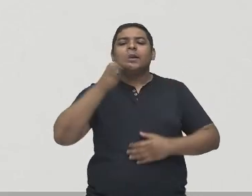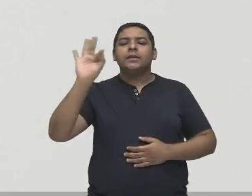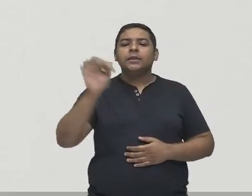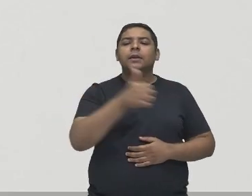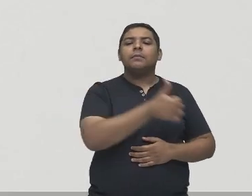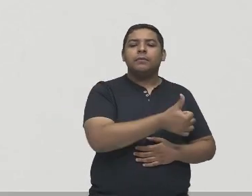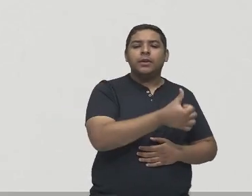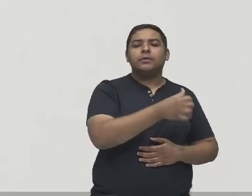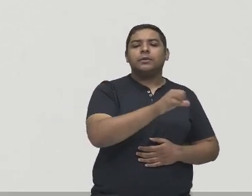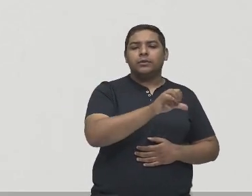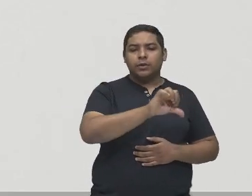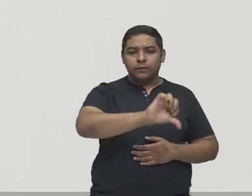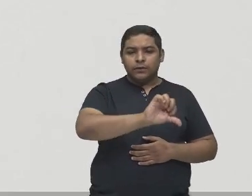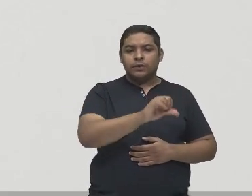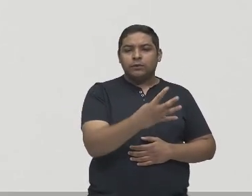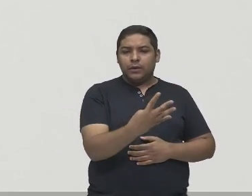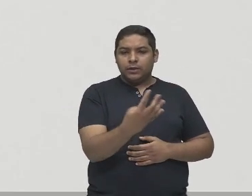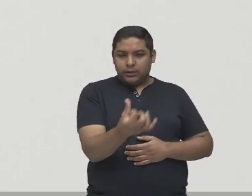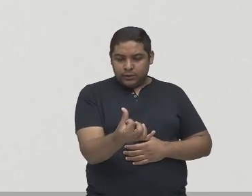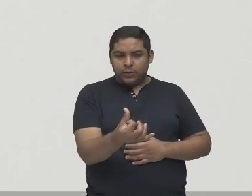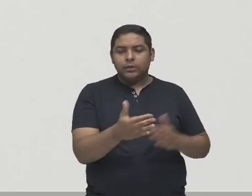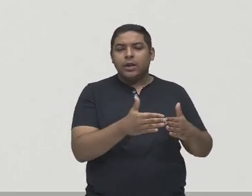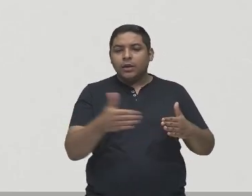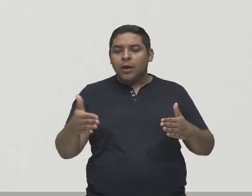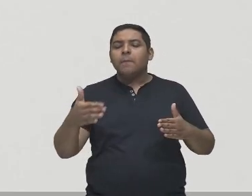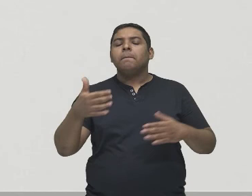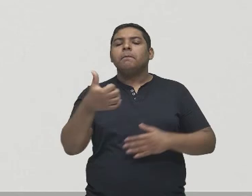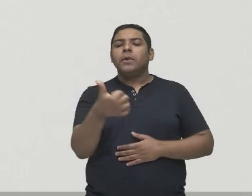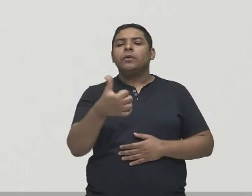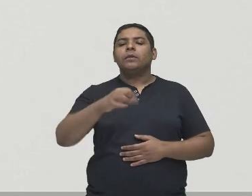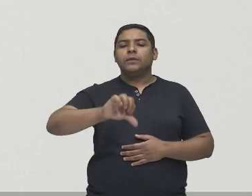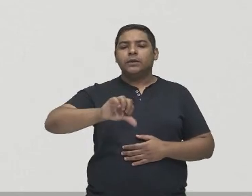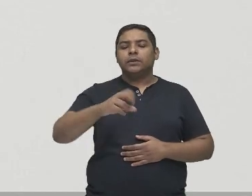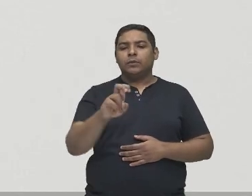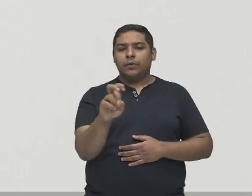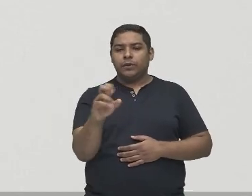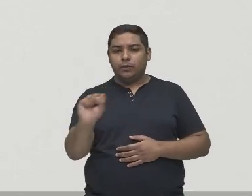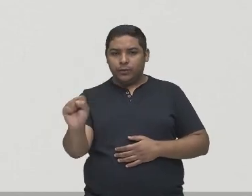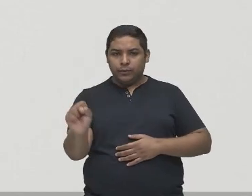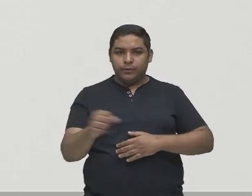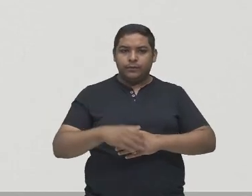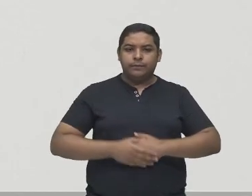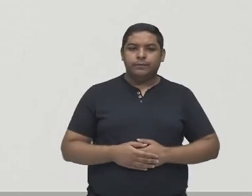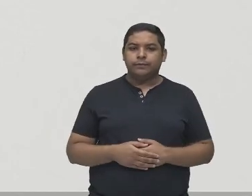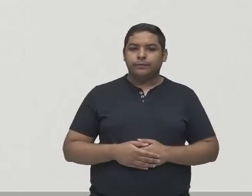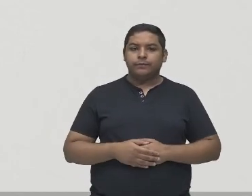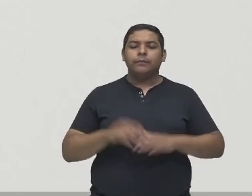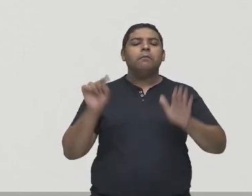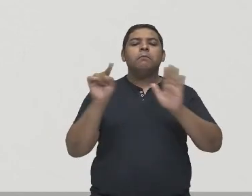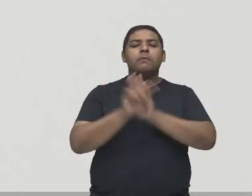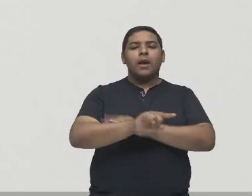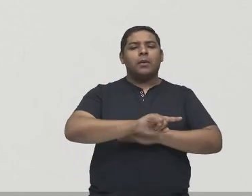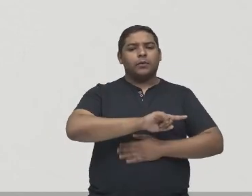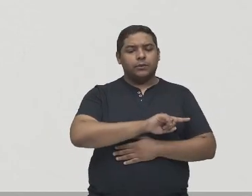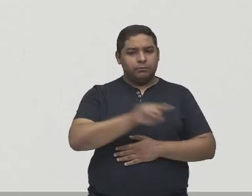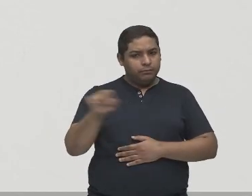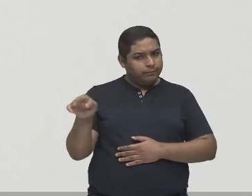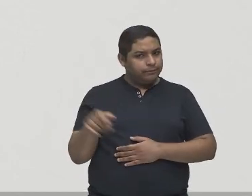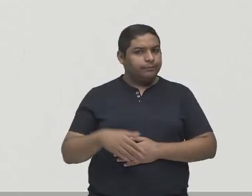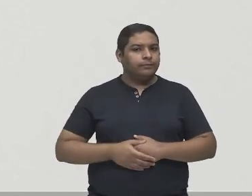e 1958. Então, gente, olha aqui a perguntinha para nós, pode deixar aqui, olha